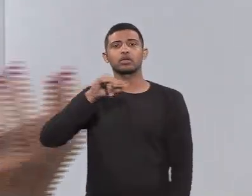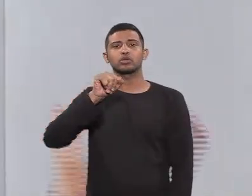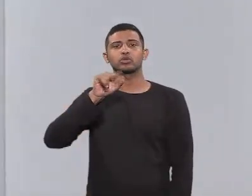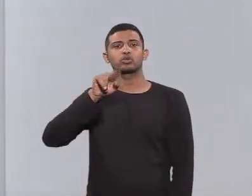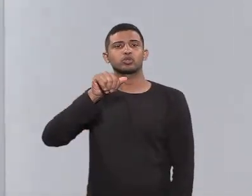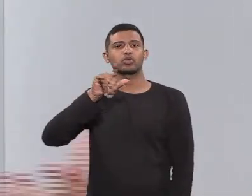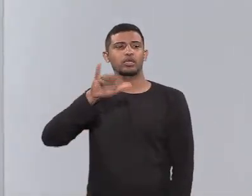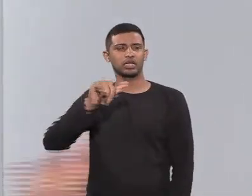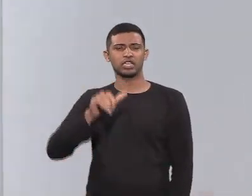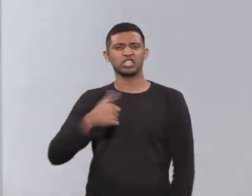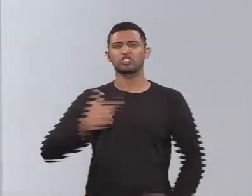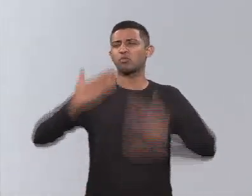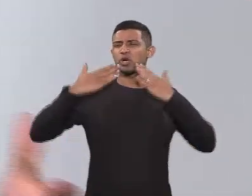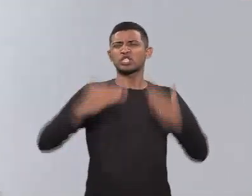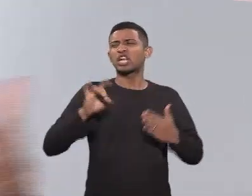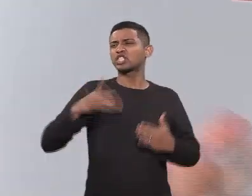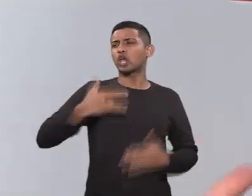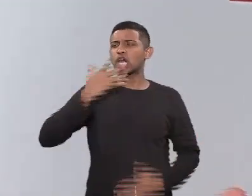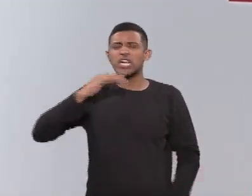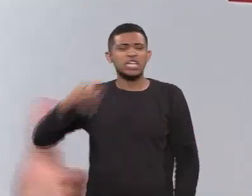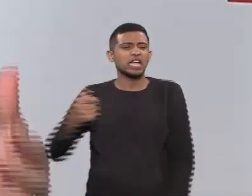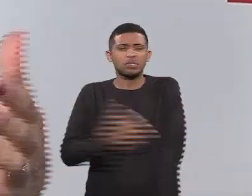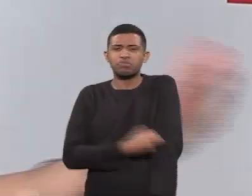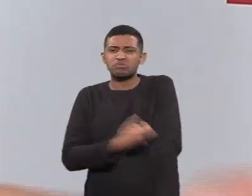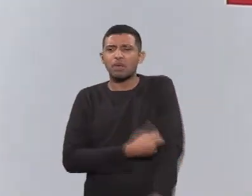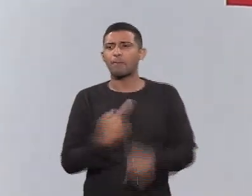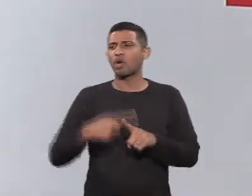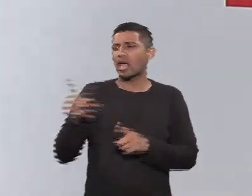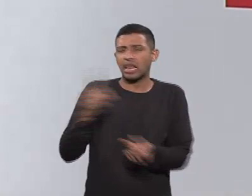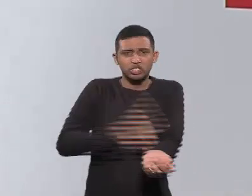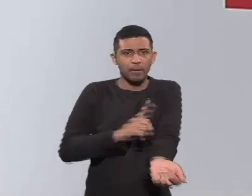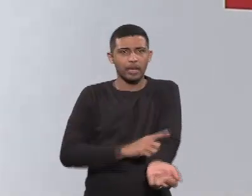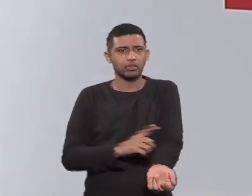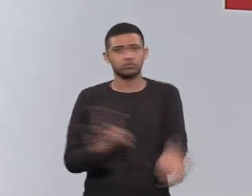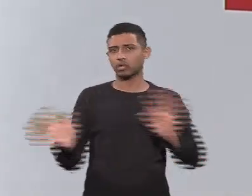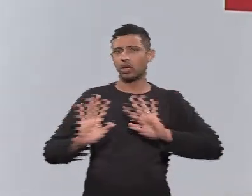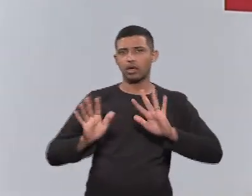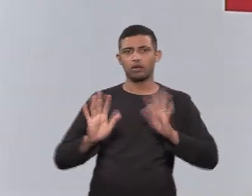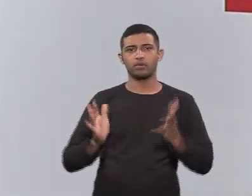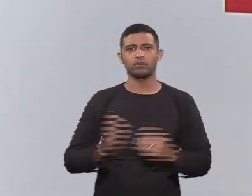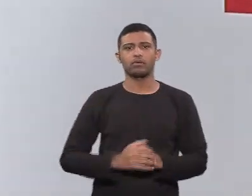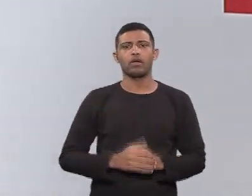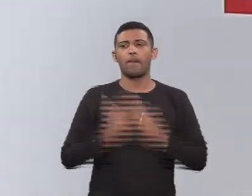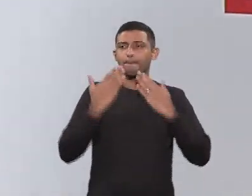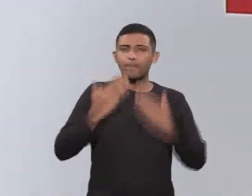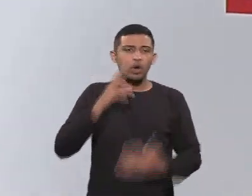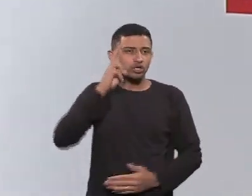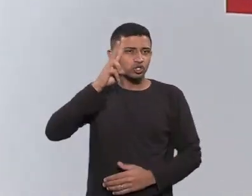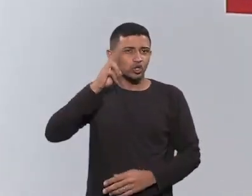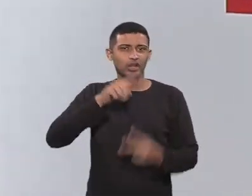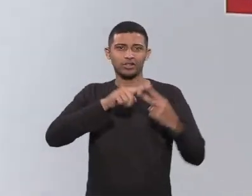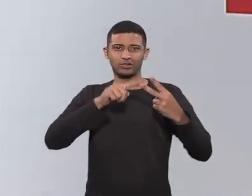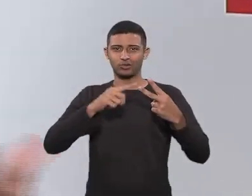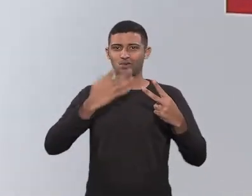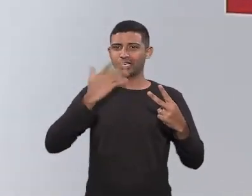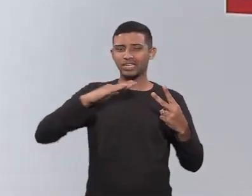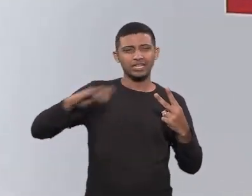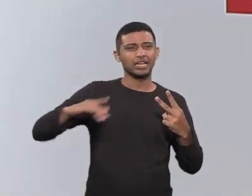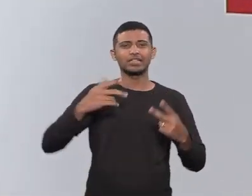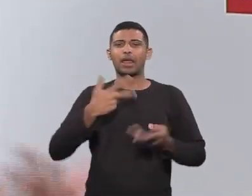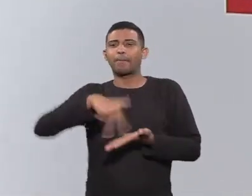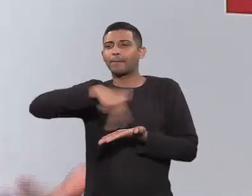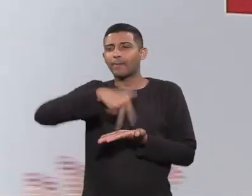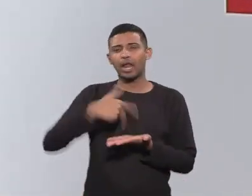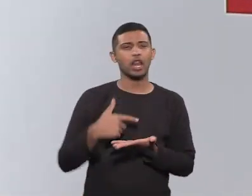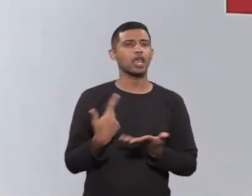que expõe aquela criança que só toma insulina porque ela tem diabetes e aquela ali é a única realidade dela. Ela traz a história de 2 crianças que fazem de tudo. Fazem